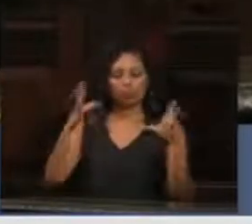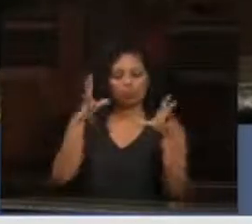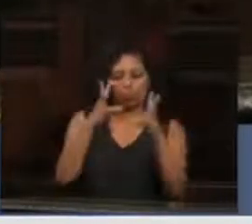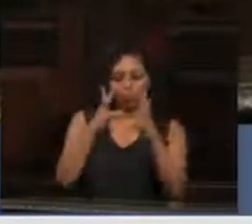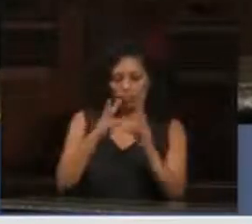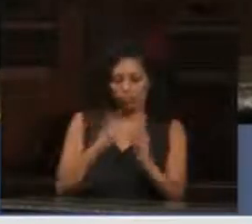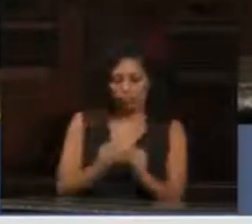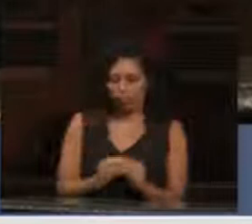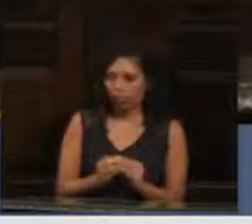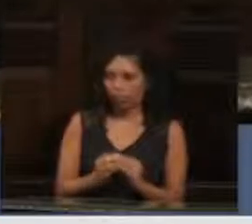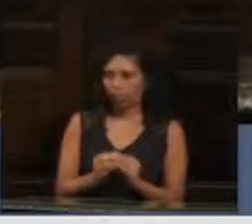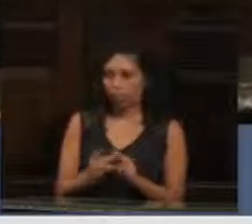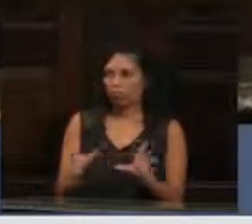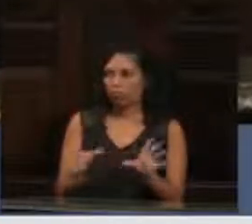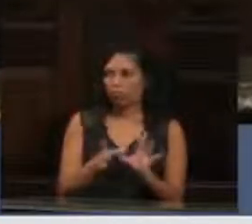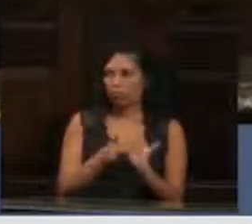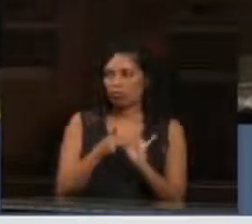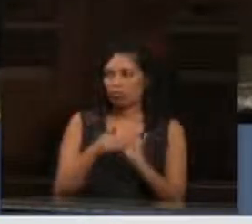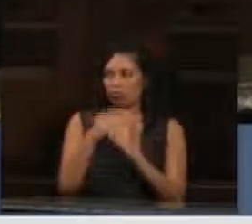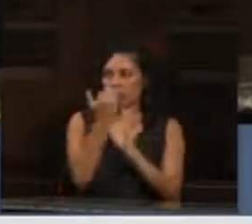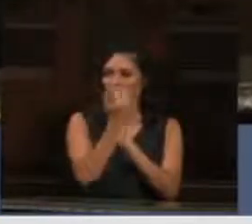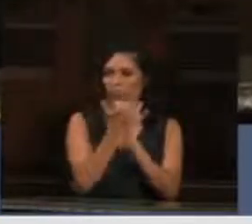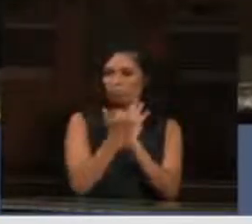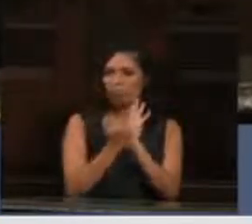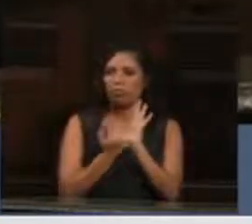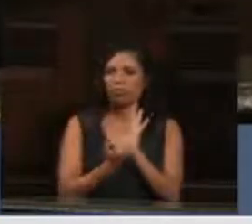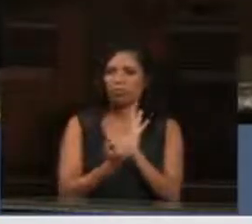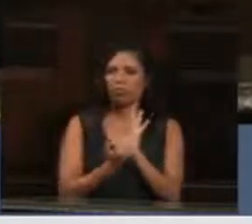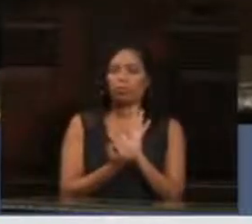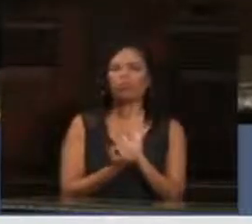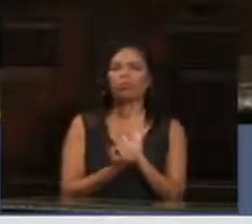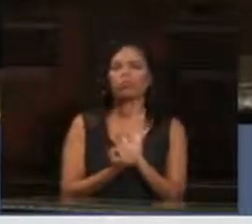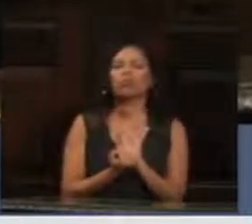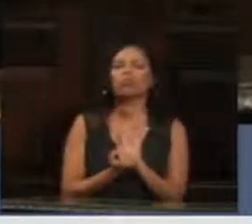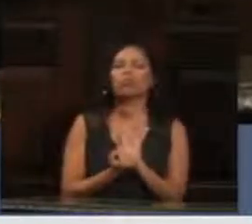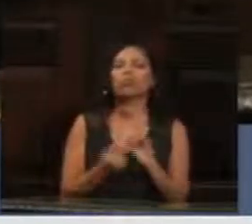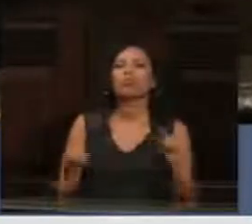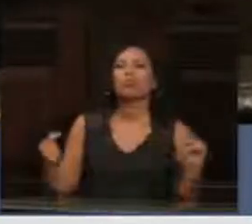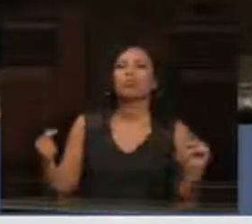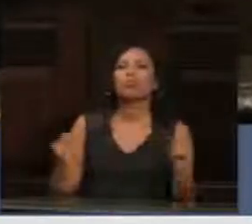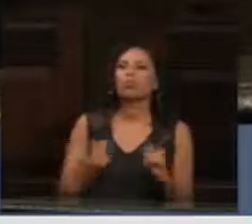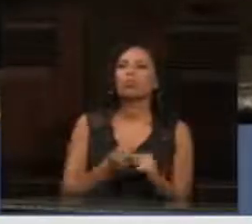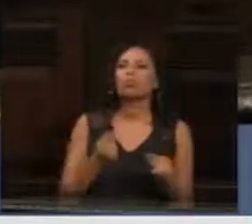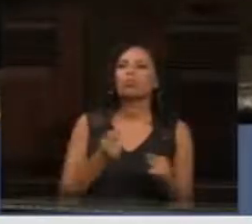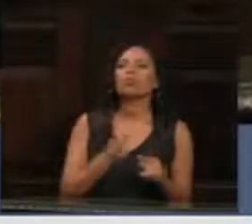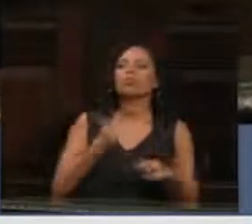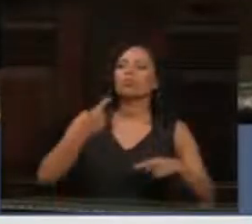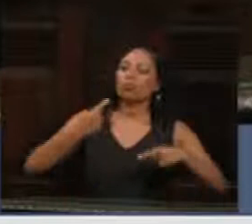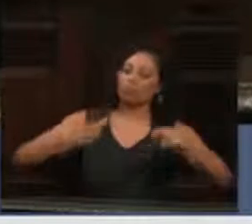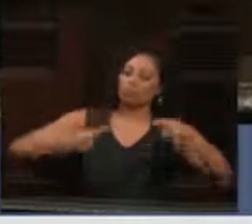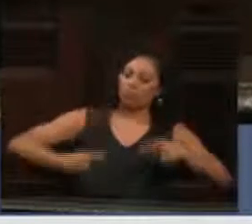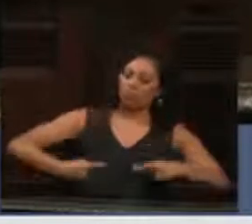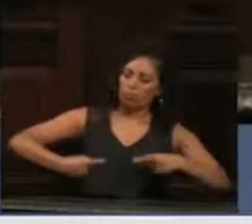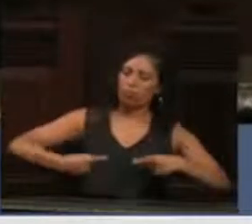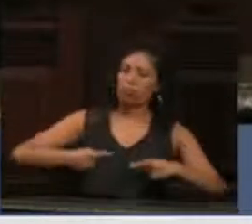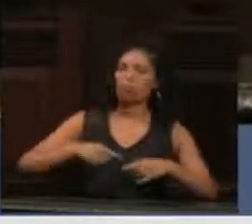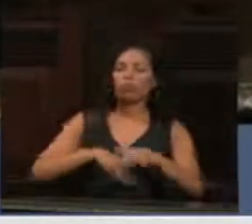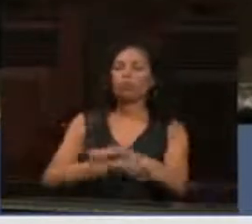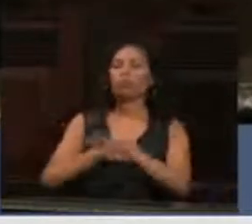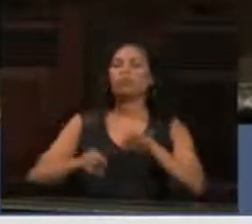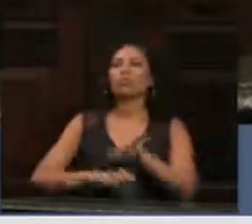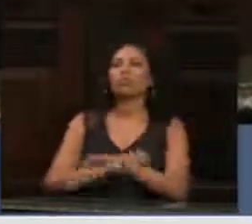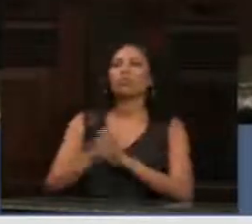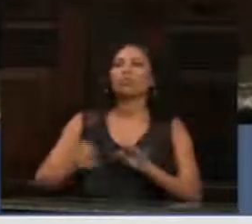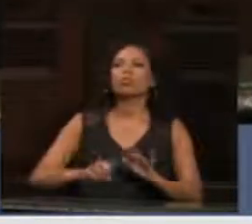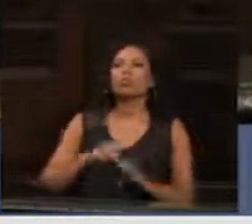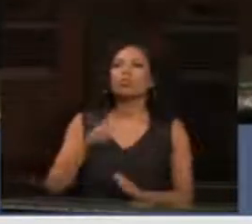ponderações, tendo ele o tempo todo, ao longo da legislatura passada, quando os debates sobre a SEDAI aconteceram aqui na casa,